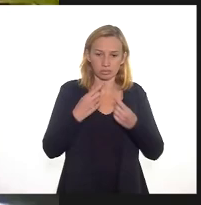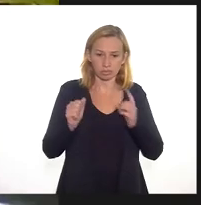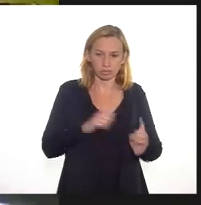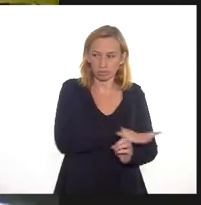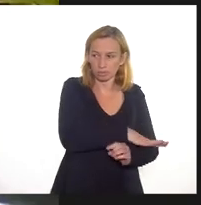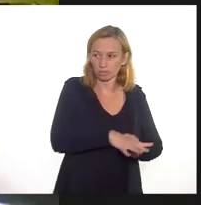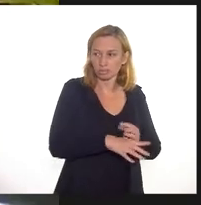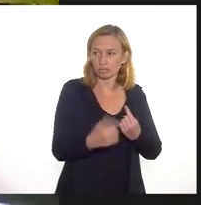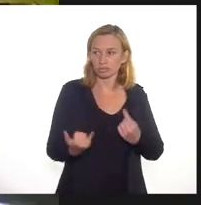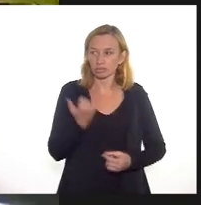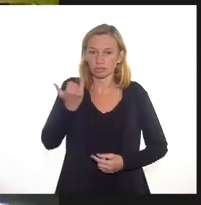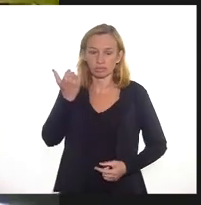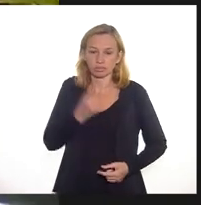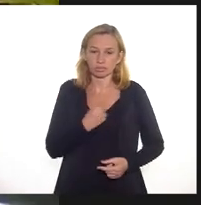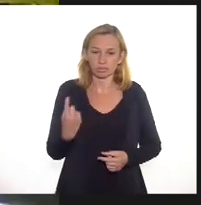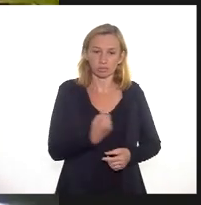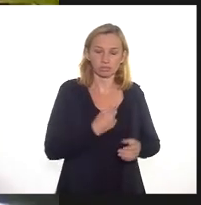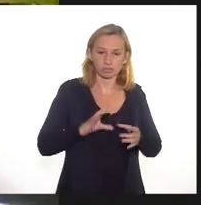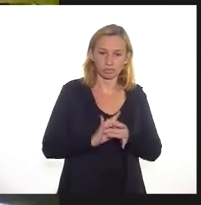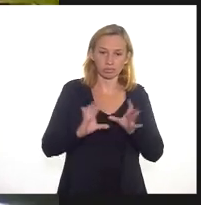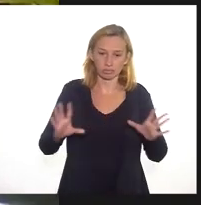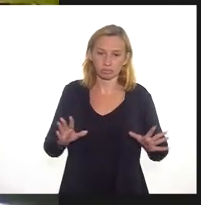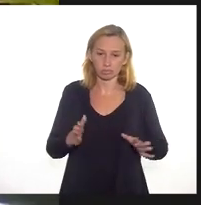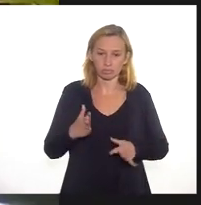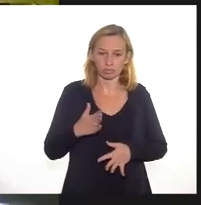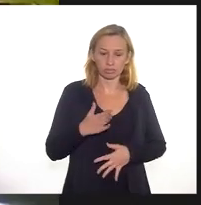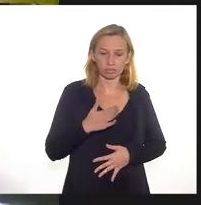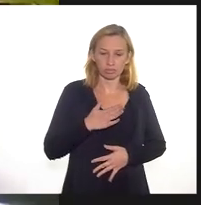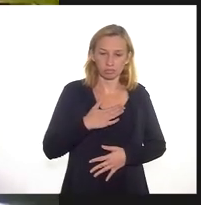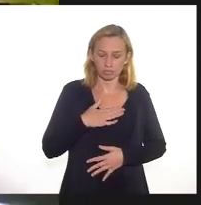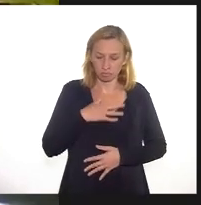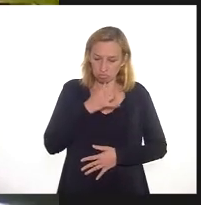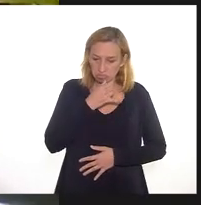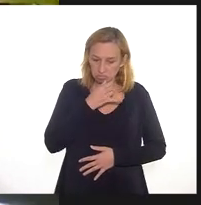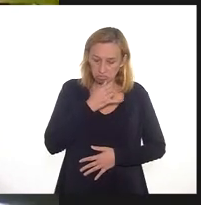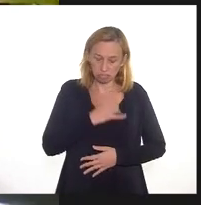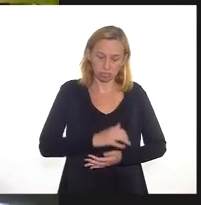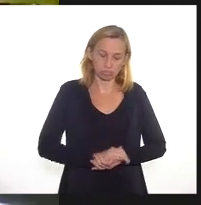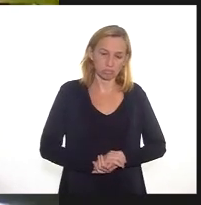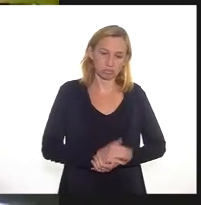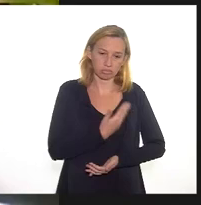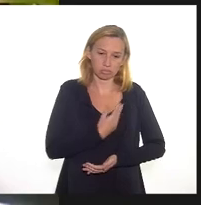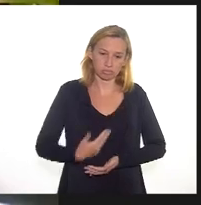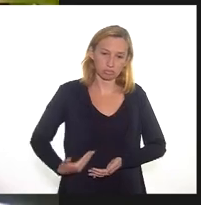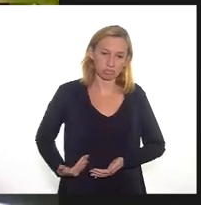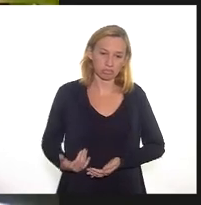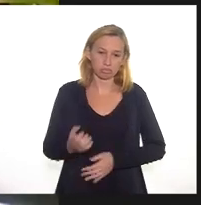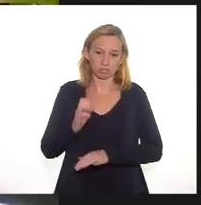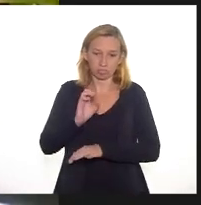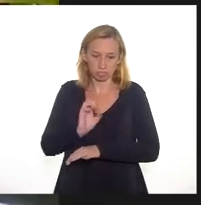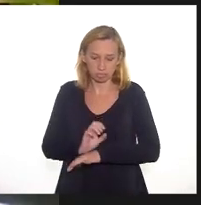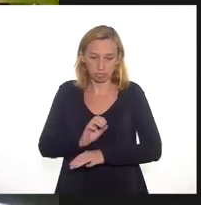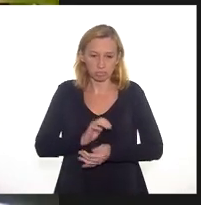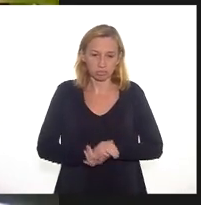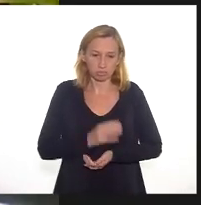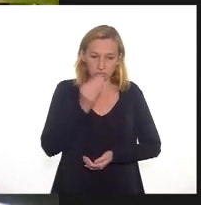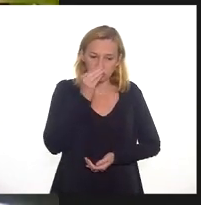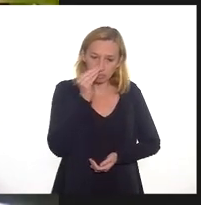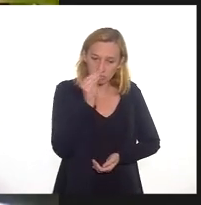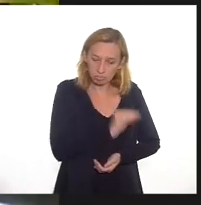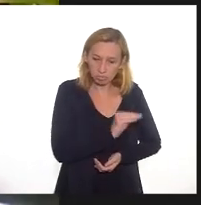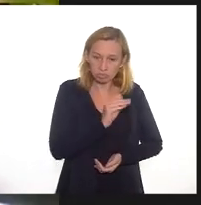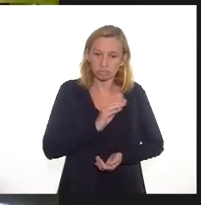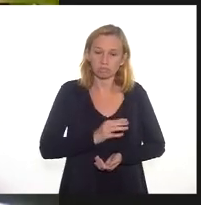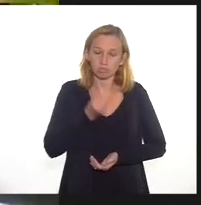importante e necessário para a nossa democracia. Então, fica aqui o meu repúdio ao governador do estado que ignorou,